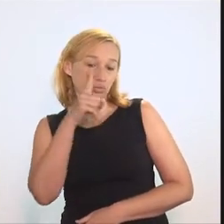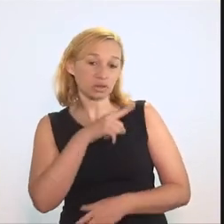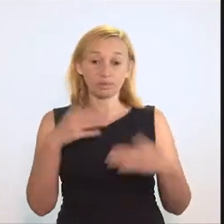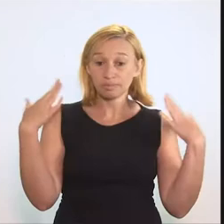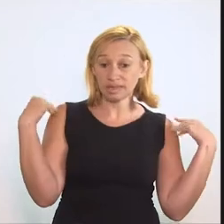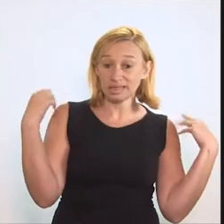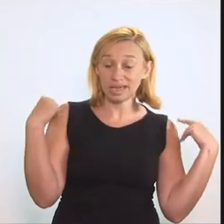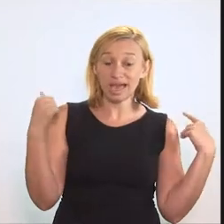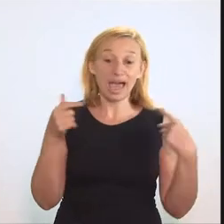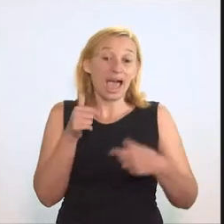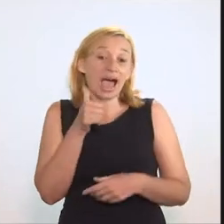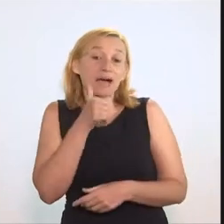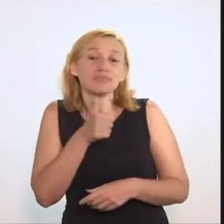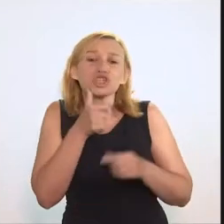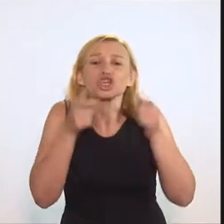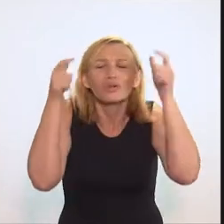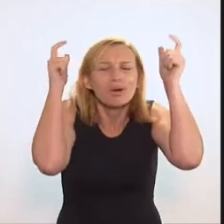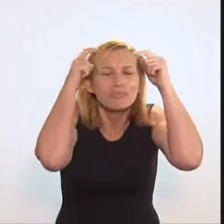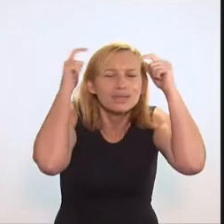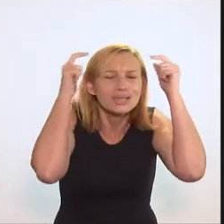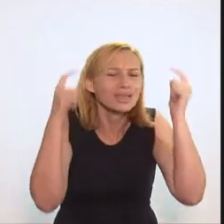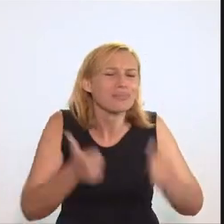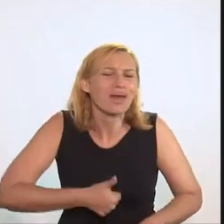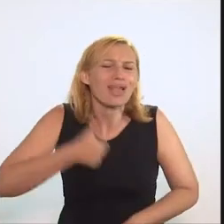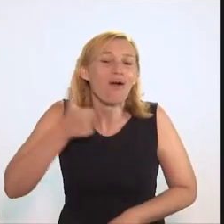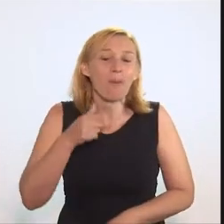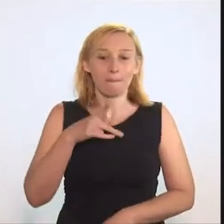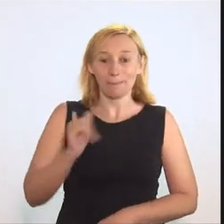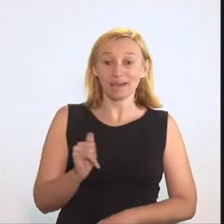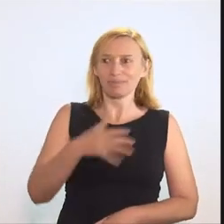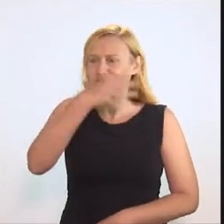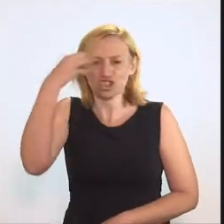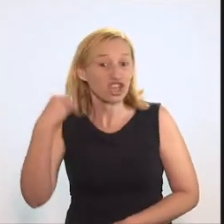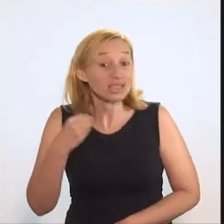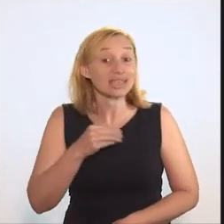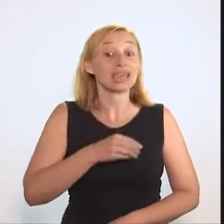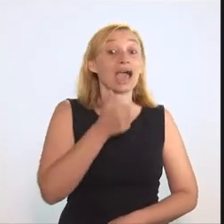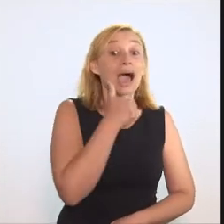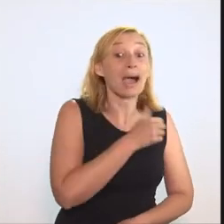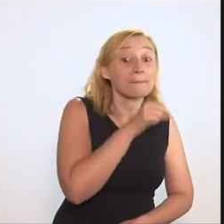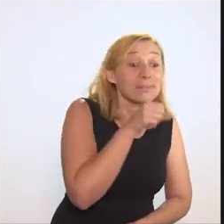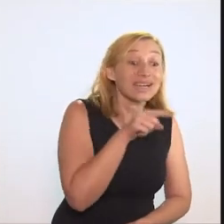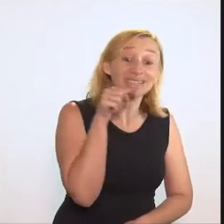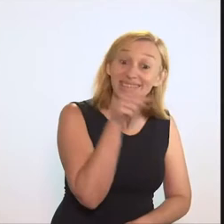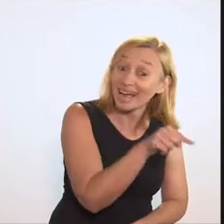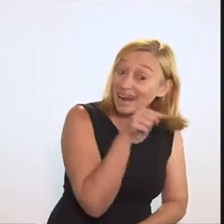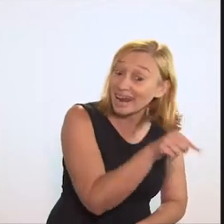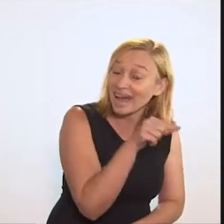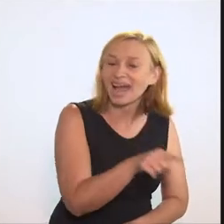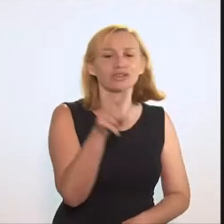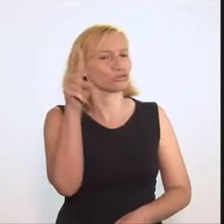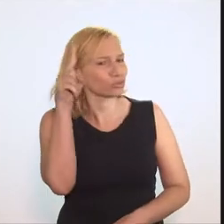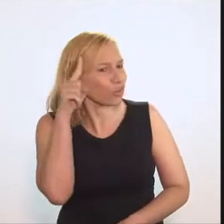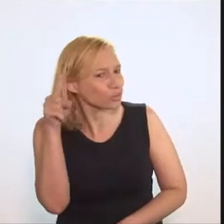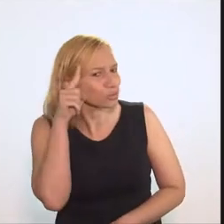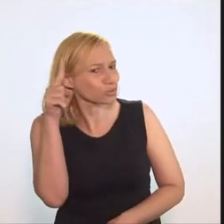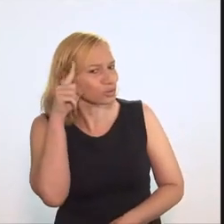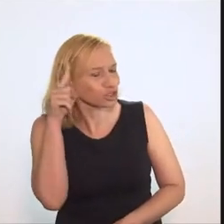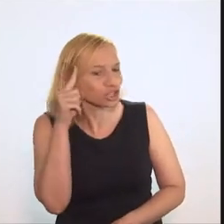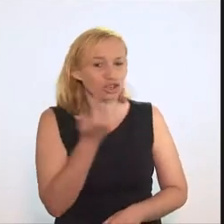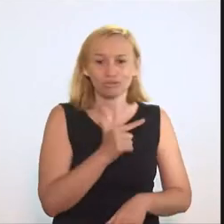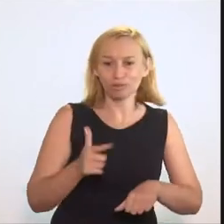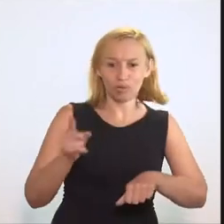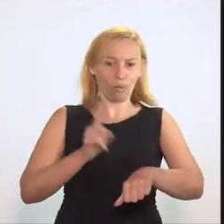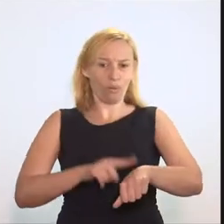e trata a sua filha como uma princesa. Nossa, ele é o melhor pai. Mas esquecem, né? Que a mãe é que está lá todos os